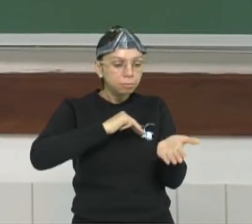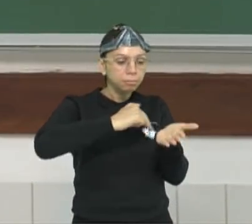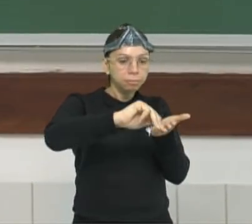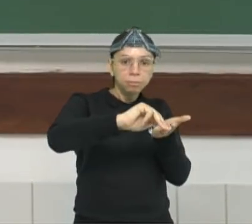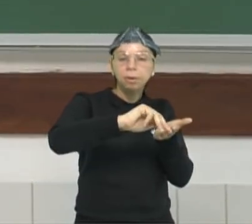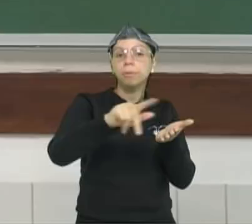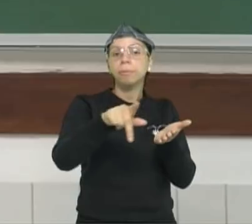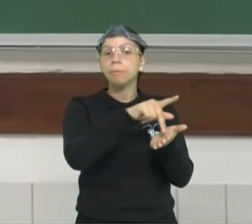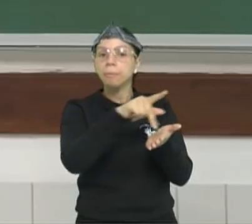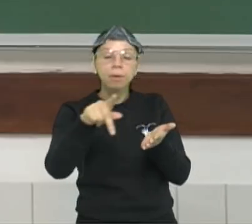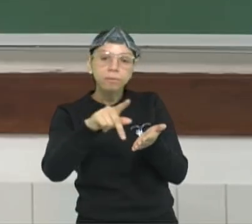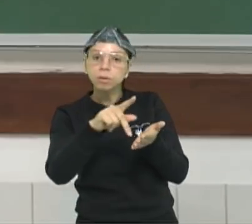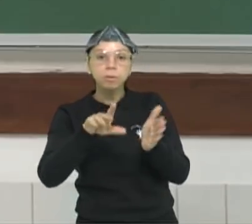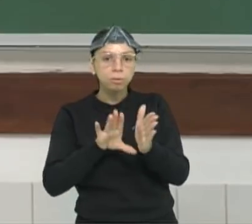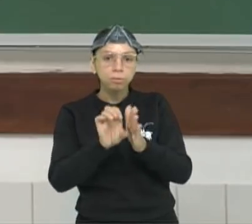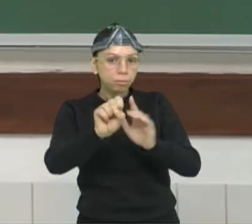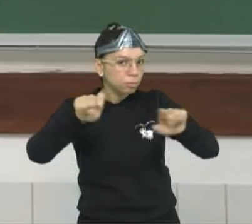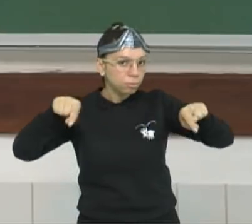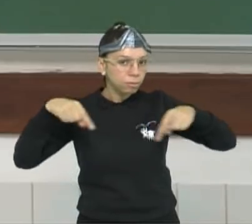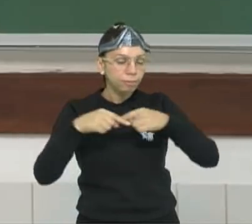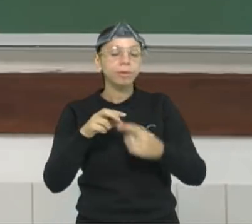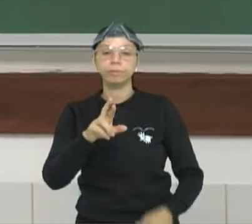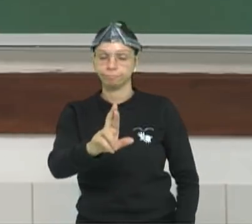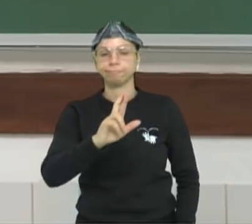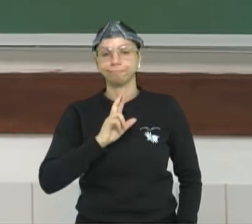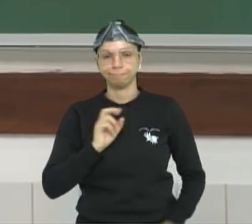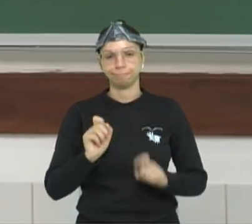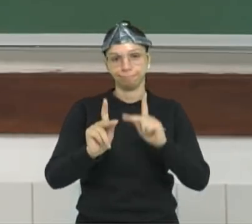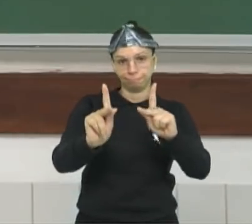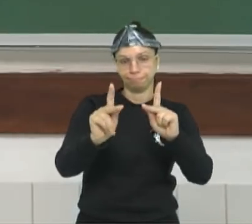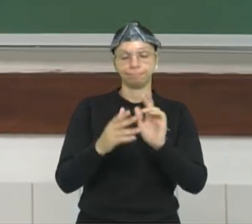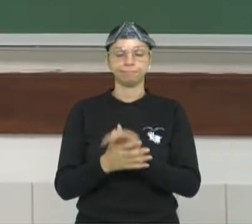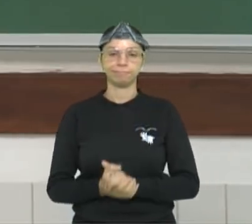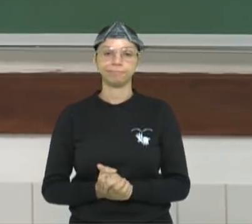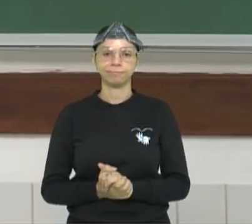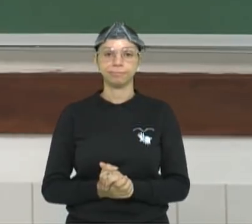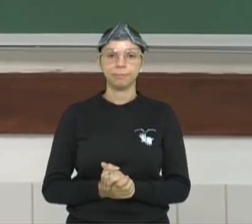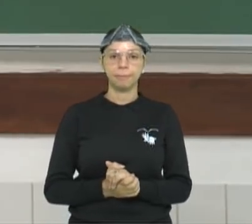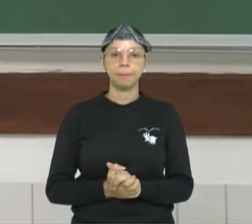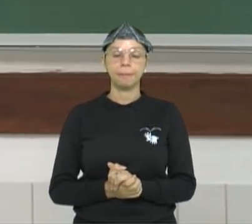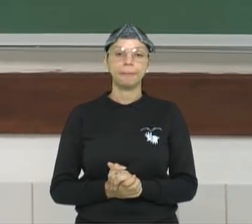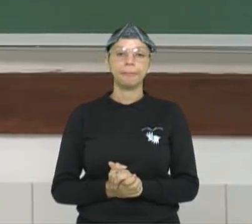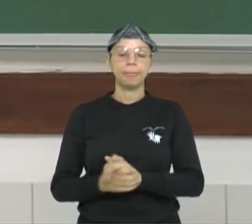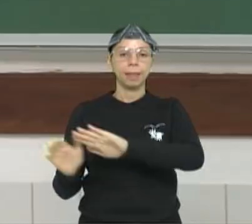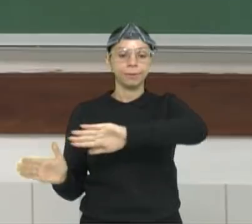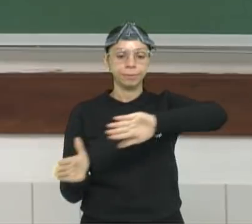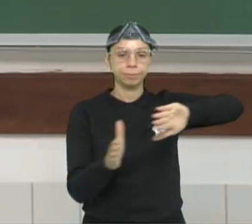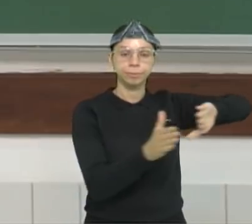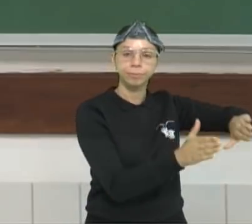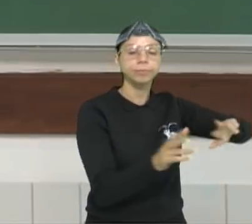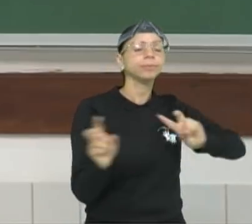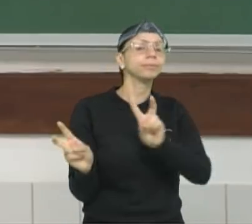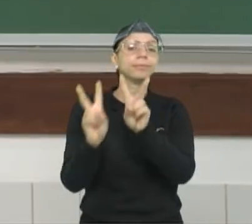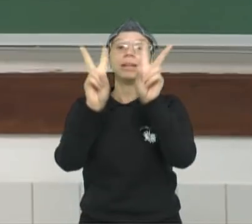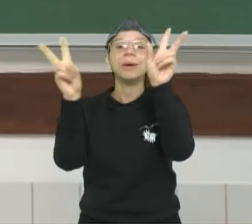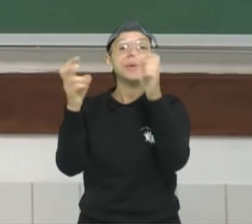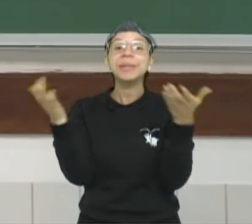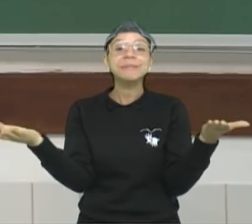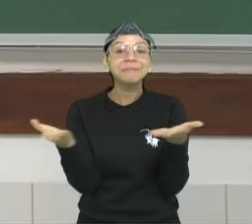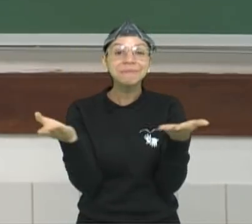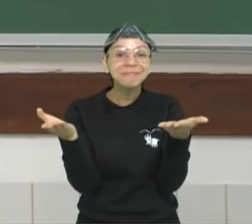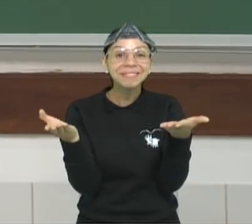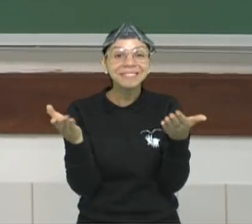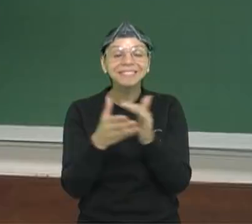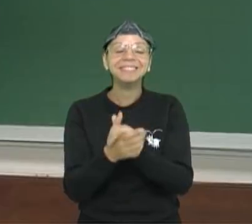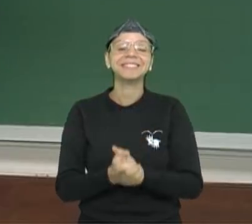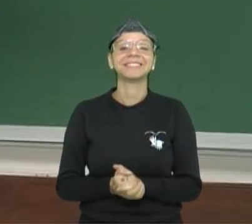para a sua teacher no mural, ela vai te responder com certeza, beleza? Vamos lá então? Sobre o que vocês acham que a gente vai falar hoje? Hoje vamos